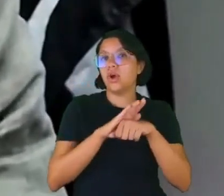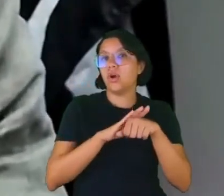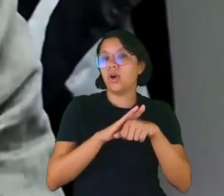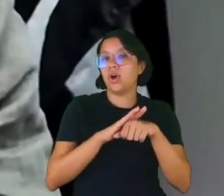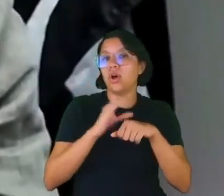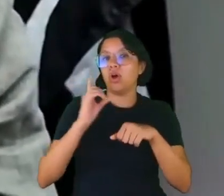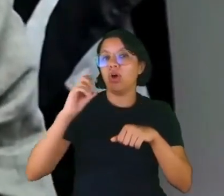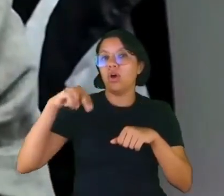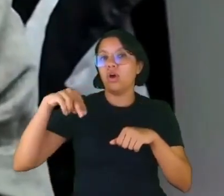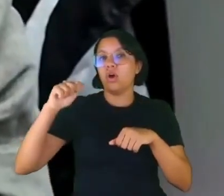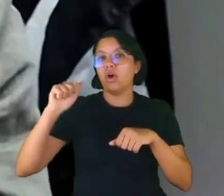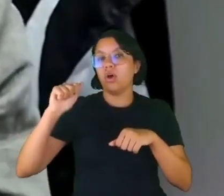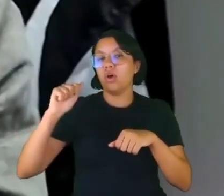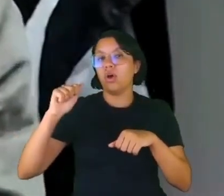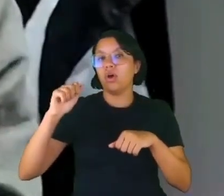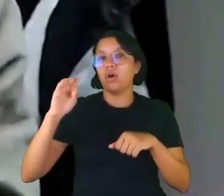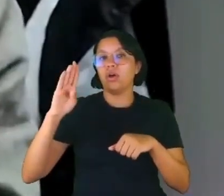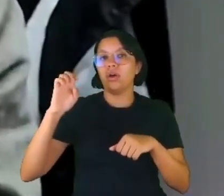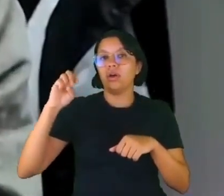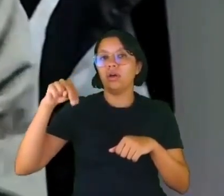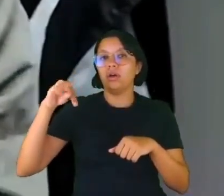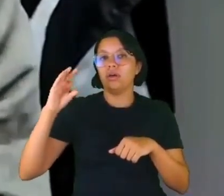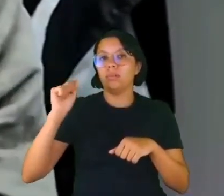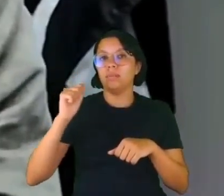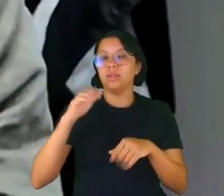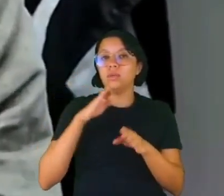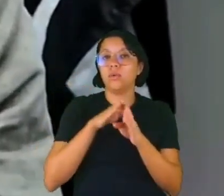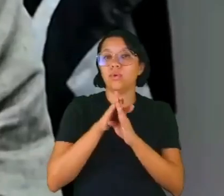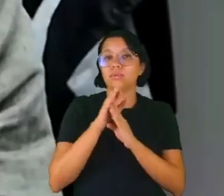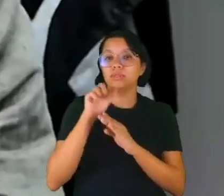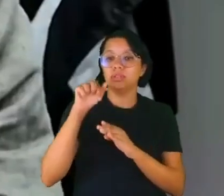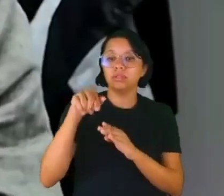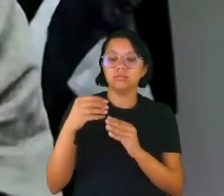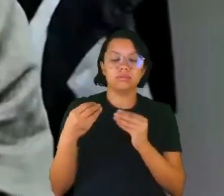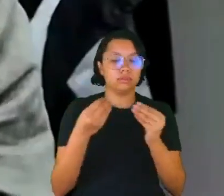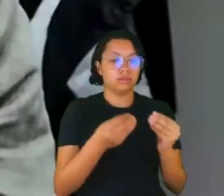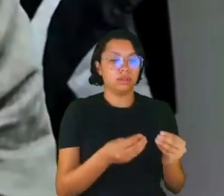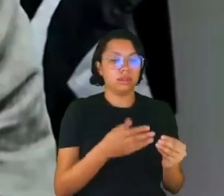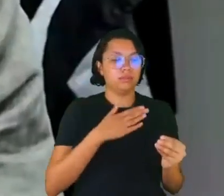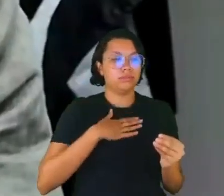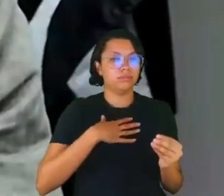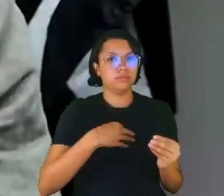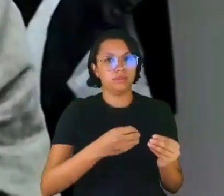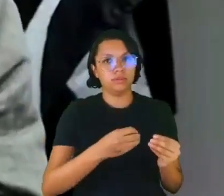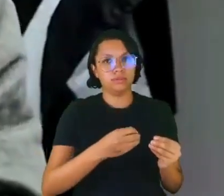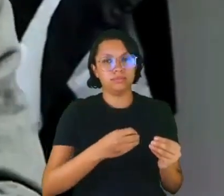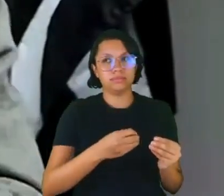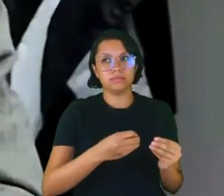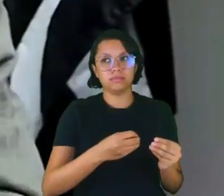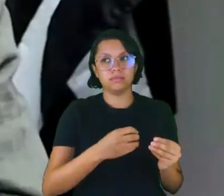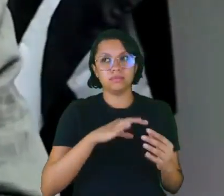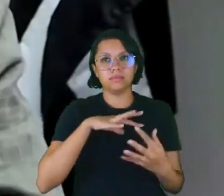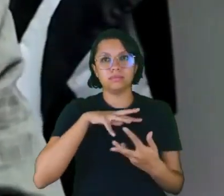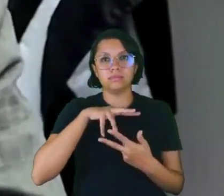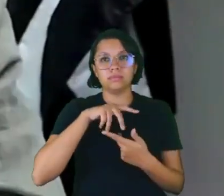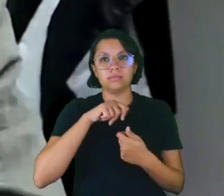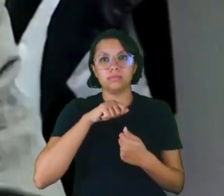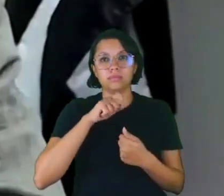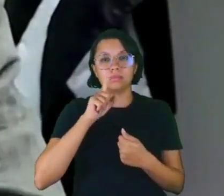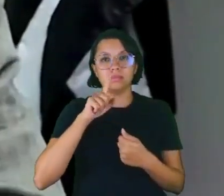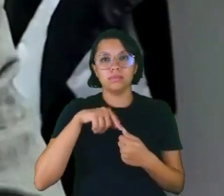Benta e o conselho que Dona Benta deu a Narizinho. Minha filha, o mundo